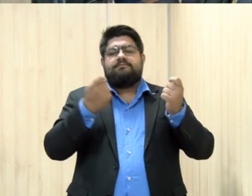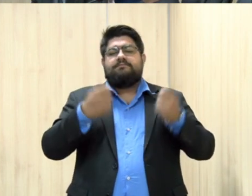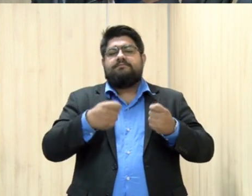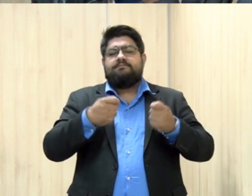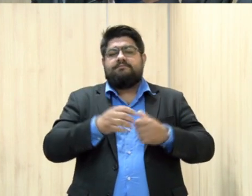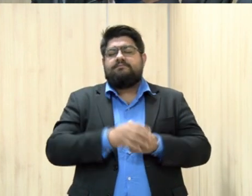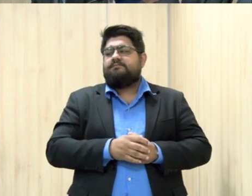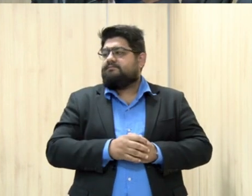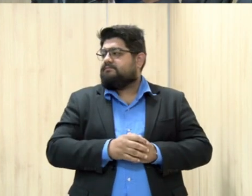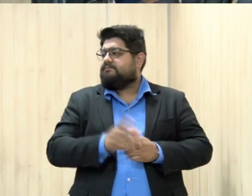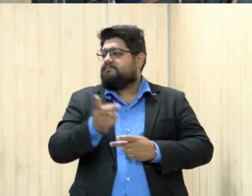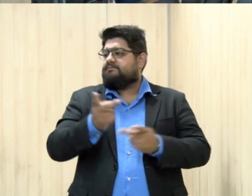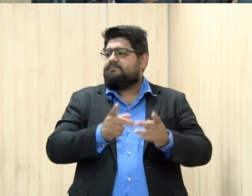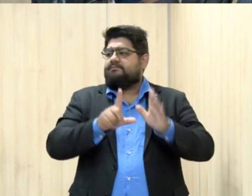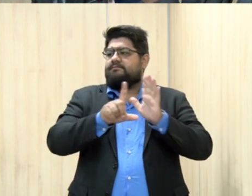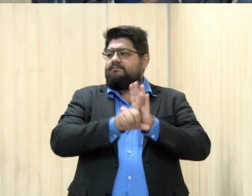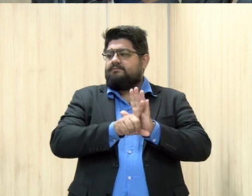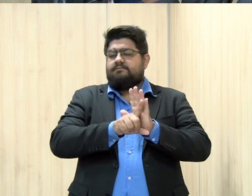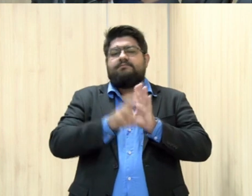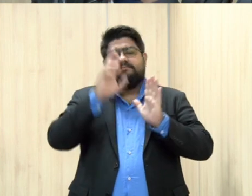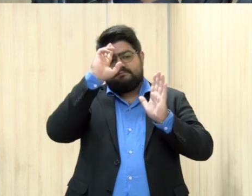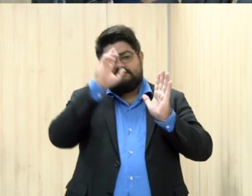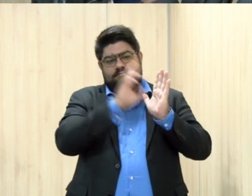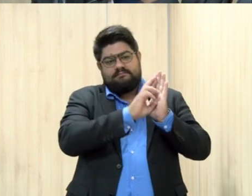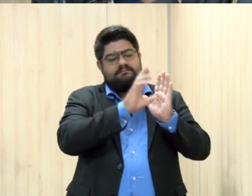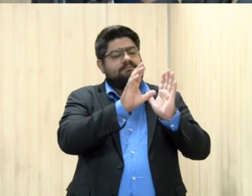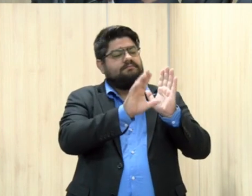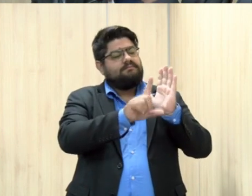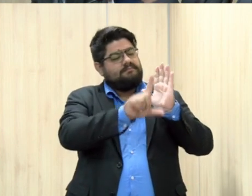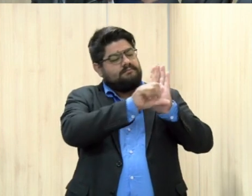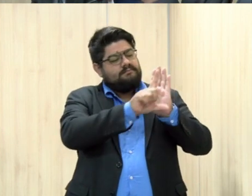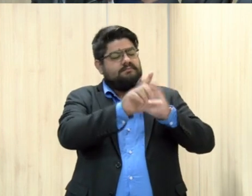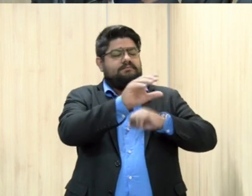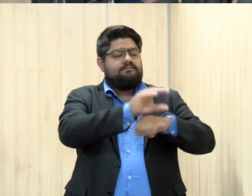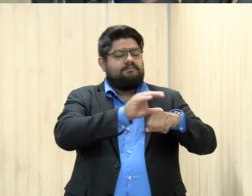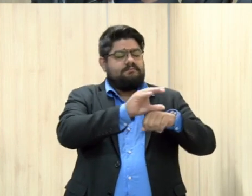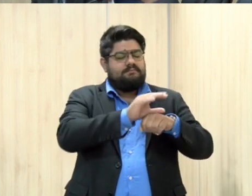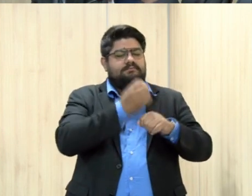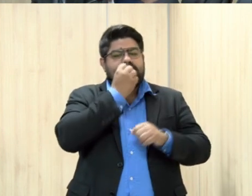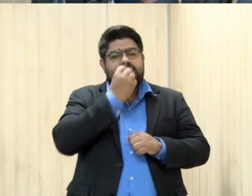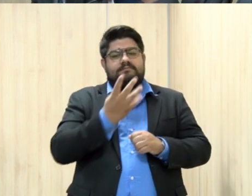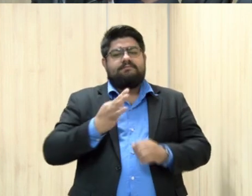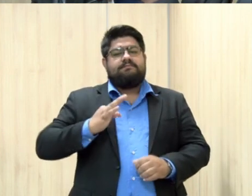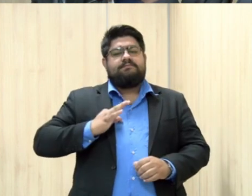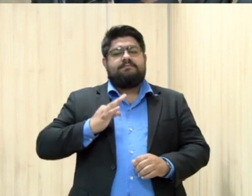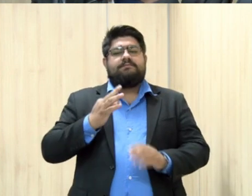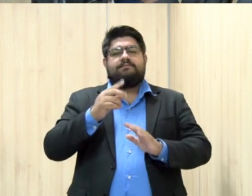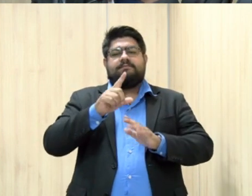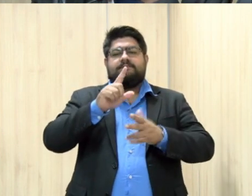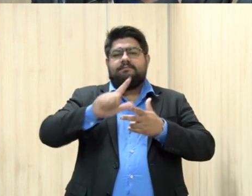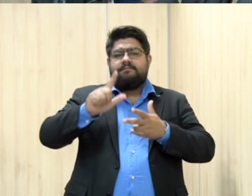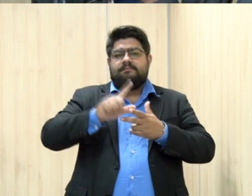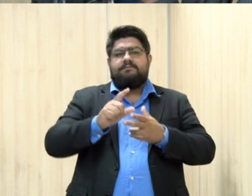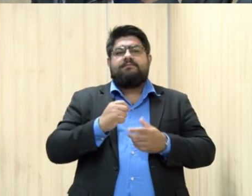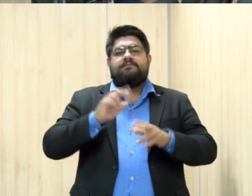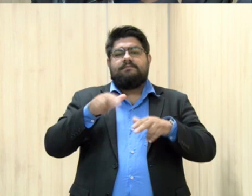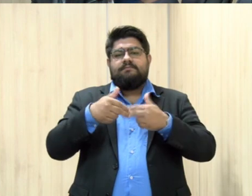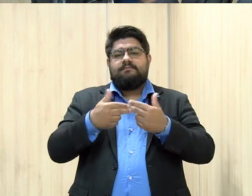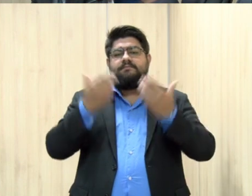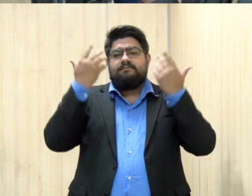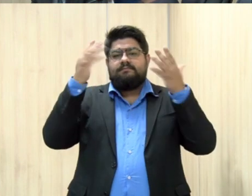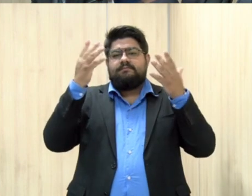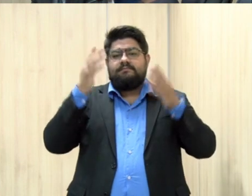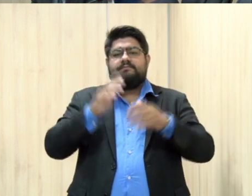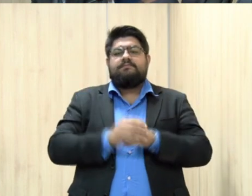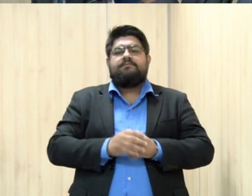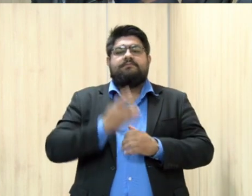estando o projeto de lei amparado pela legalidade constitucionalidade boa técnica Legislativa razão pela qual parabenizo não